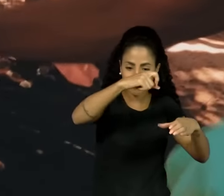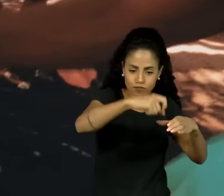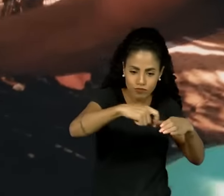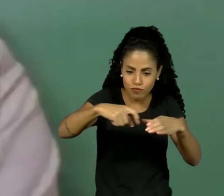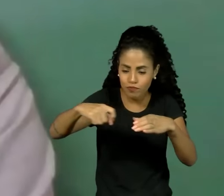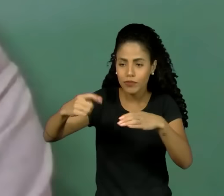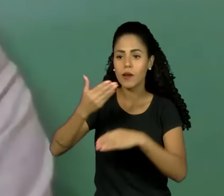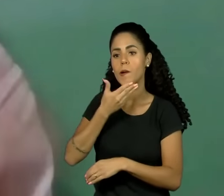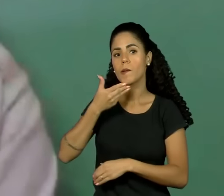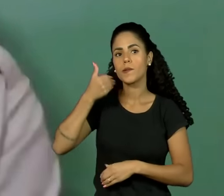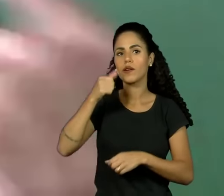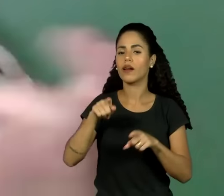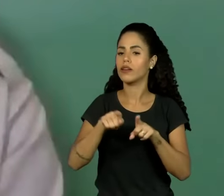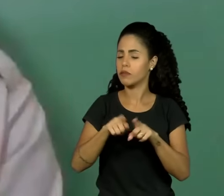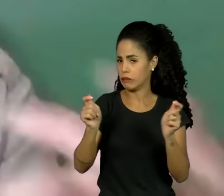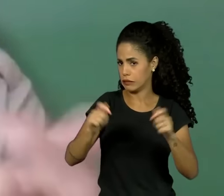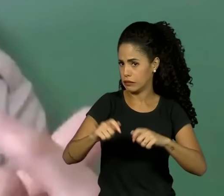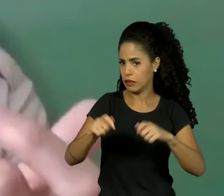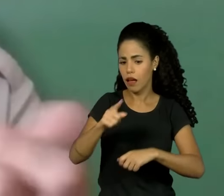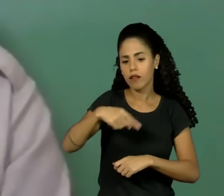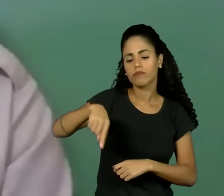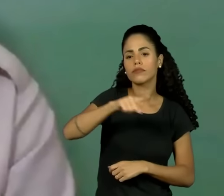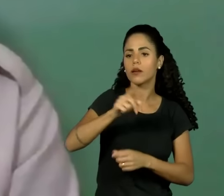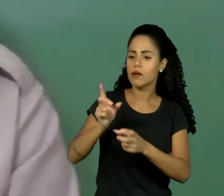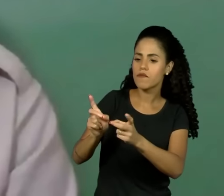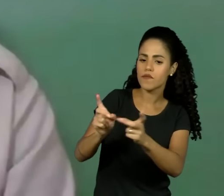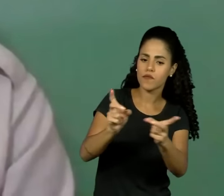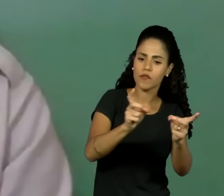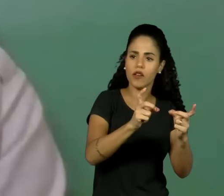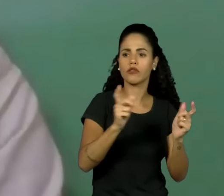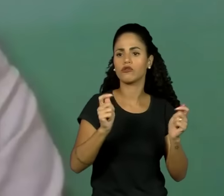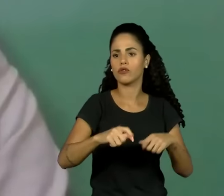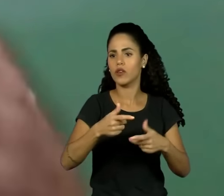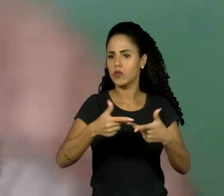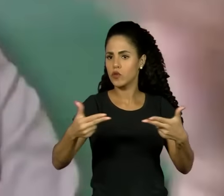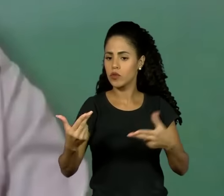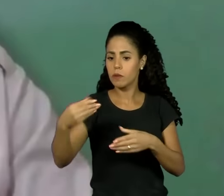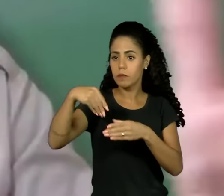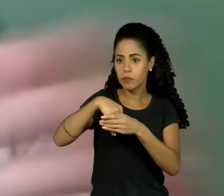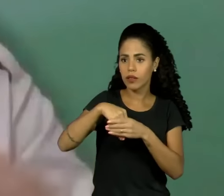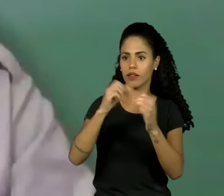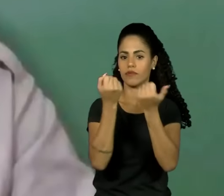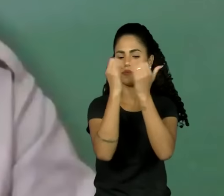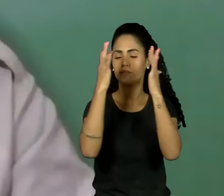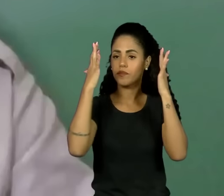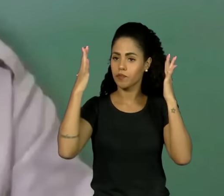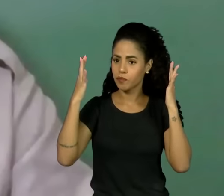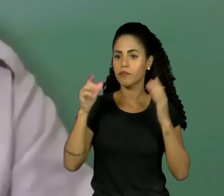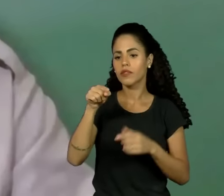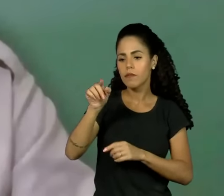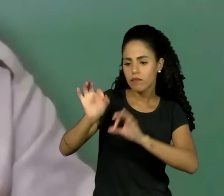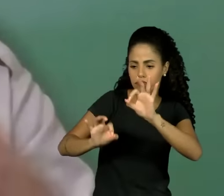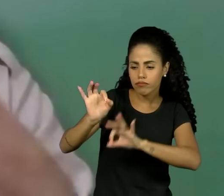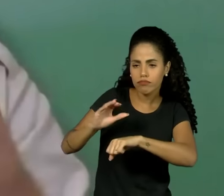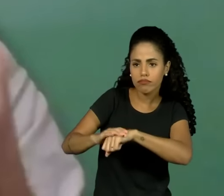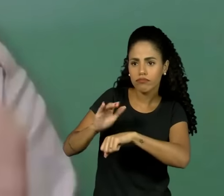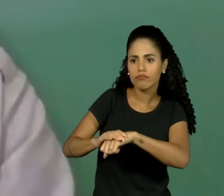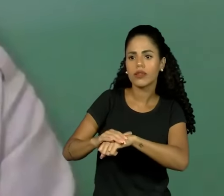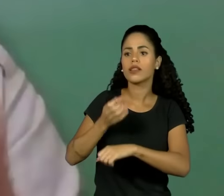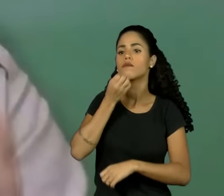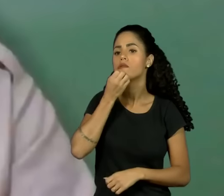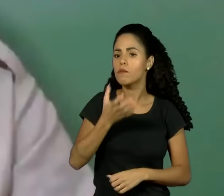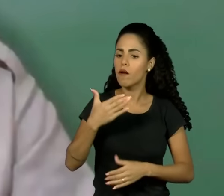produção. O excedente, eles comercializam entre si, tanto da produção agrícola como dos compostos que eles produzem. Então, isso